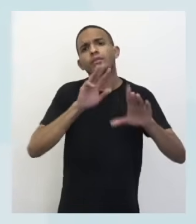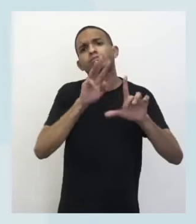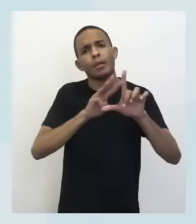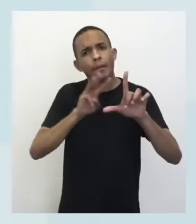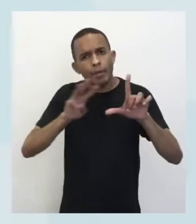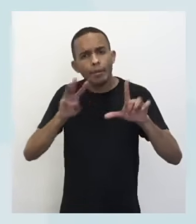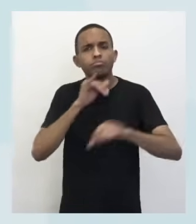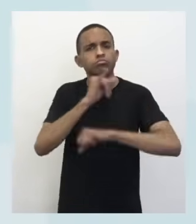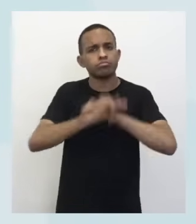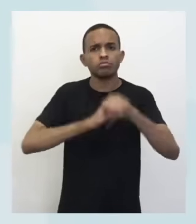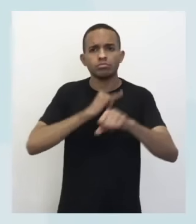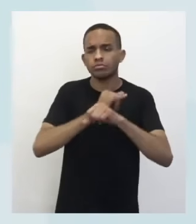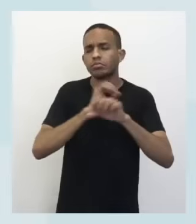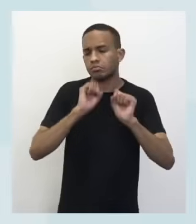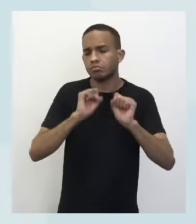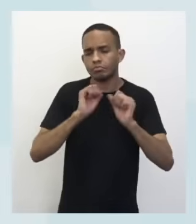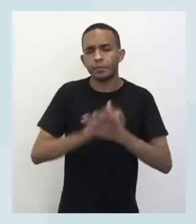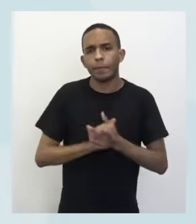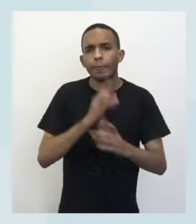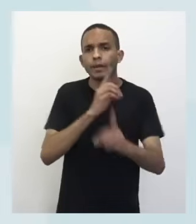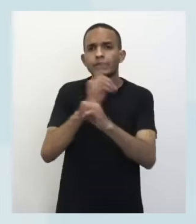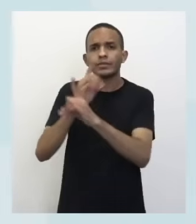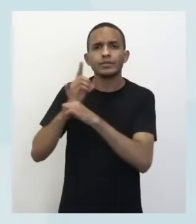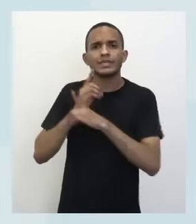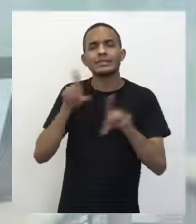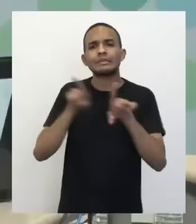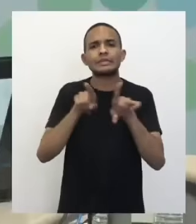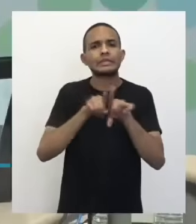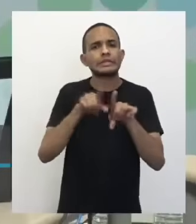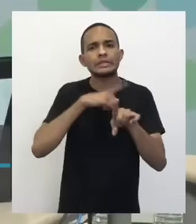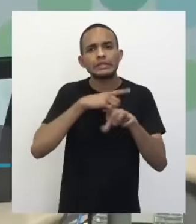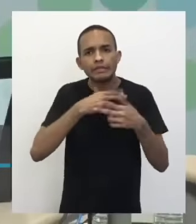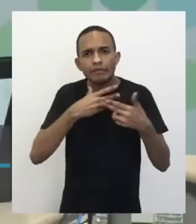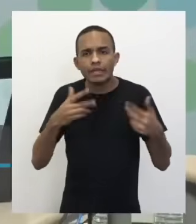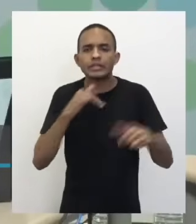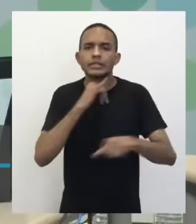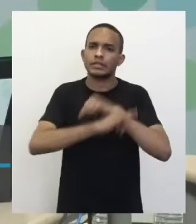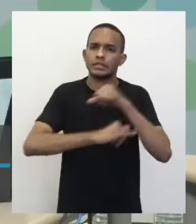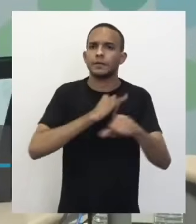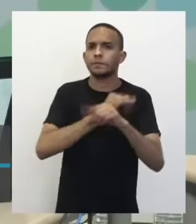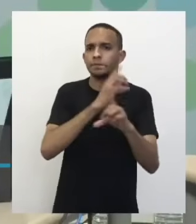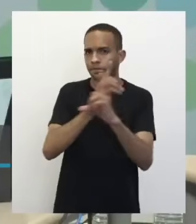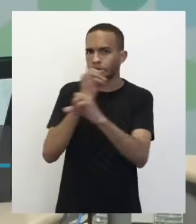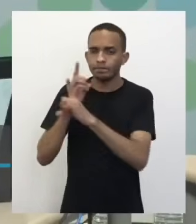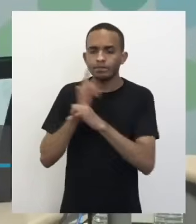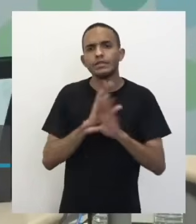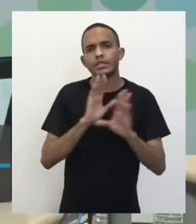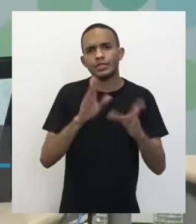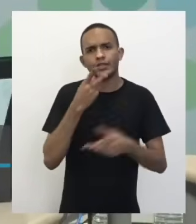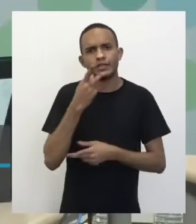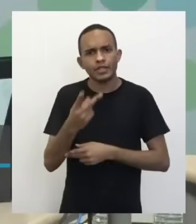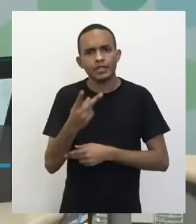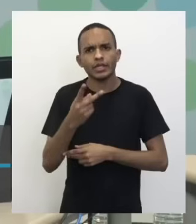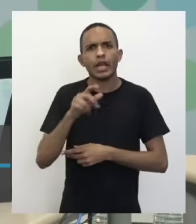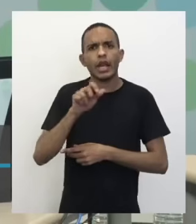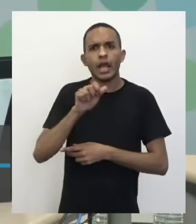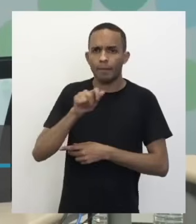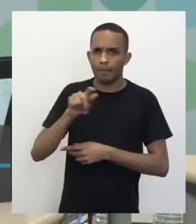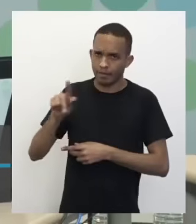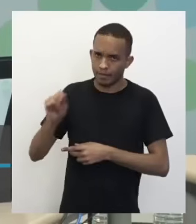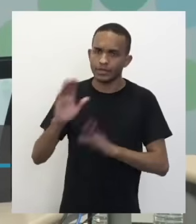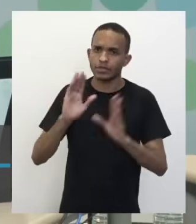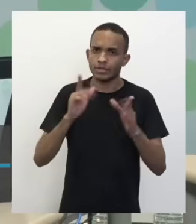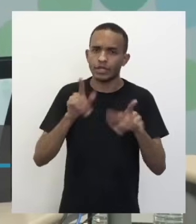são os webcomics. Então a gente encontra sim várias páginas da internet, eu citei 2 apps, mas a gente tem